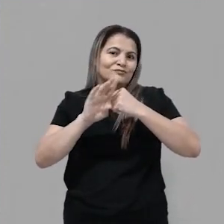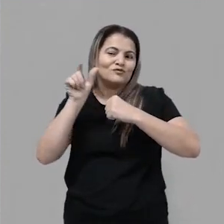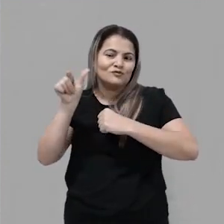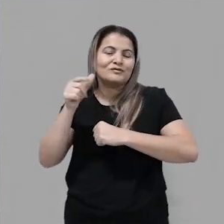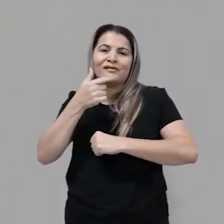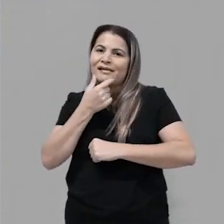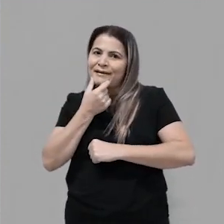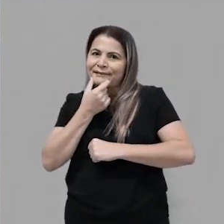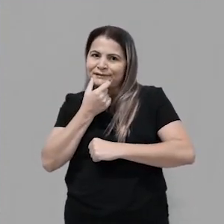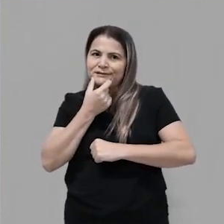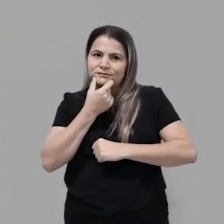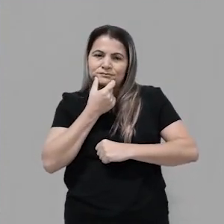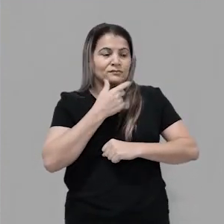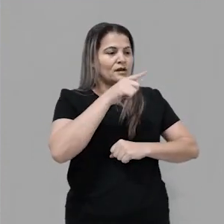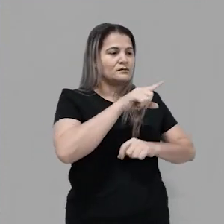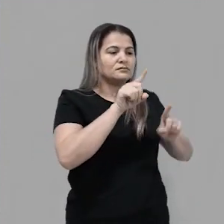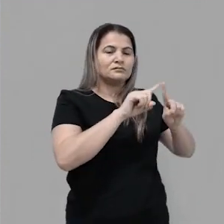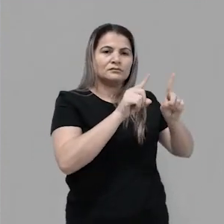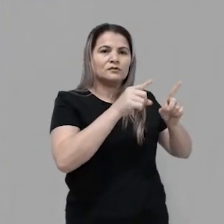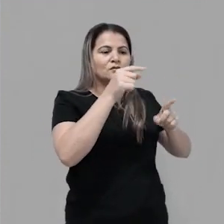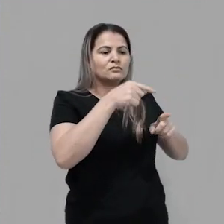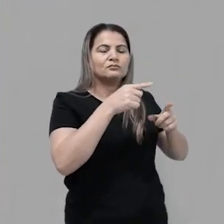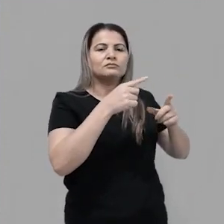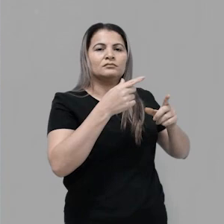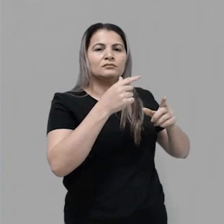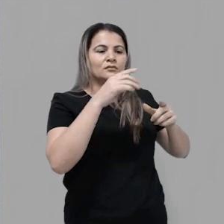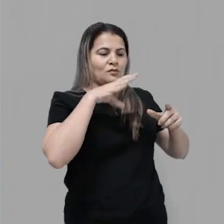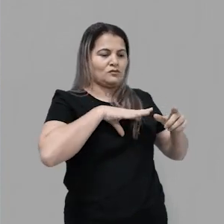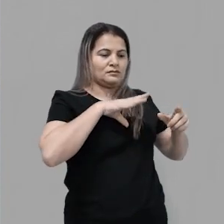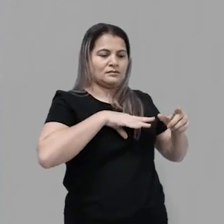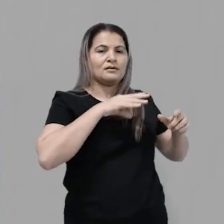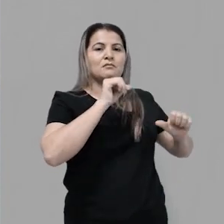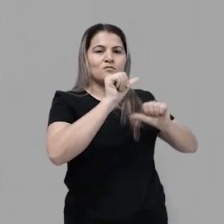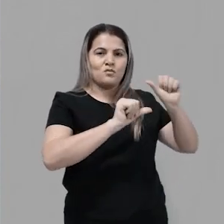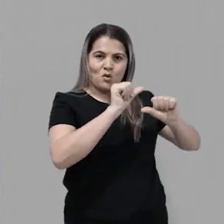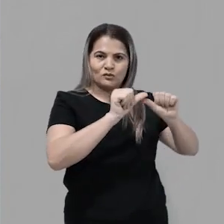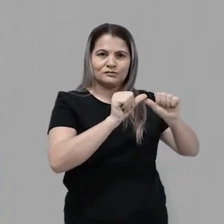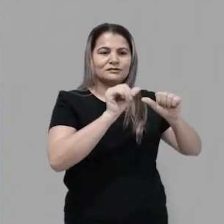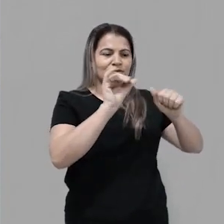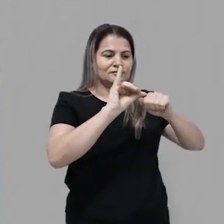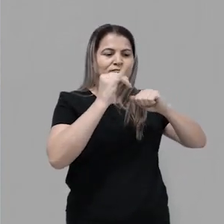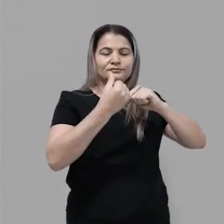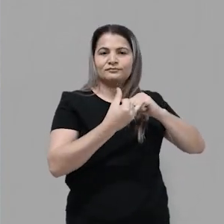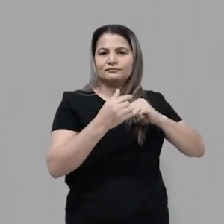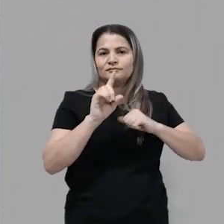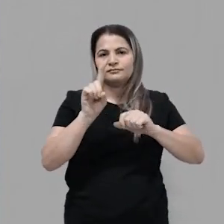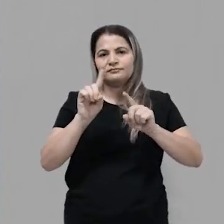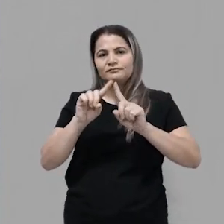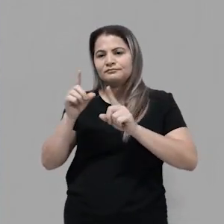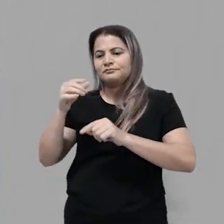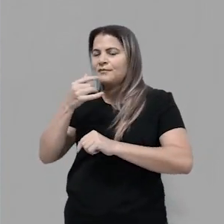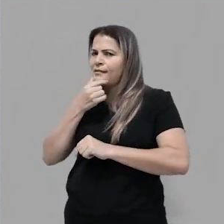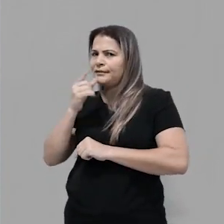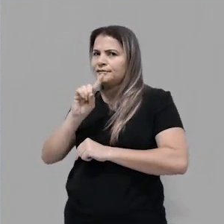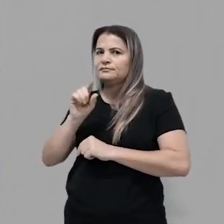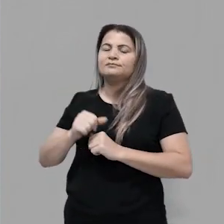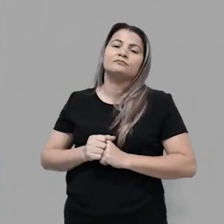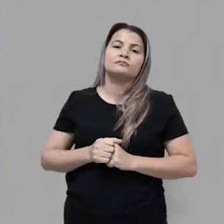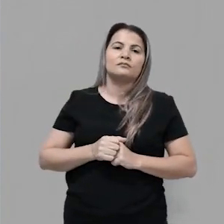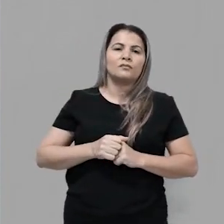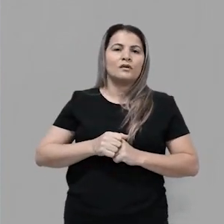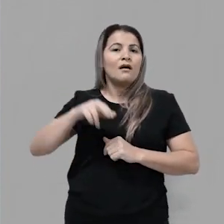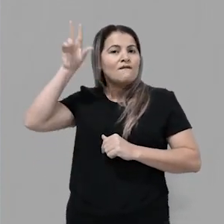concordância. No português, a gente flexiona. No inglês, não. Big horse, grande cavalo. Big